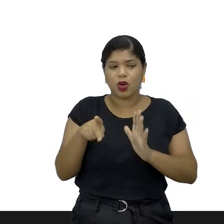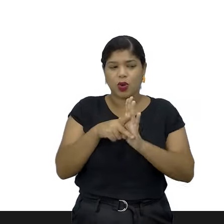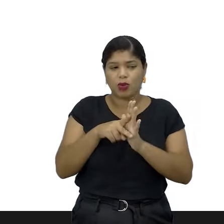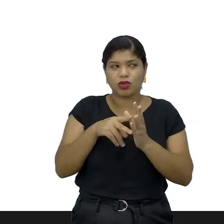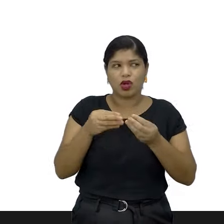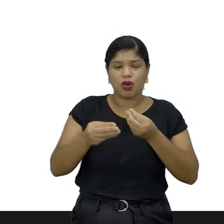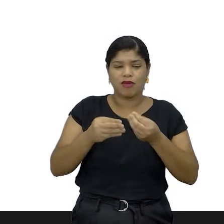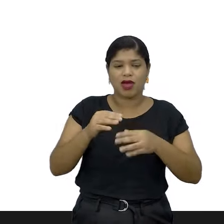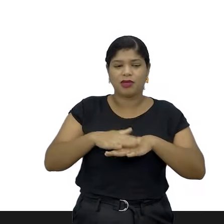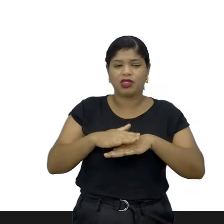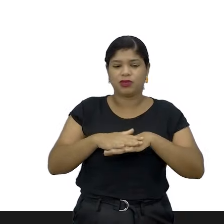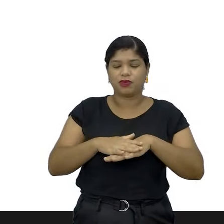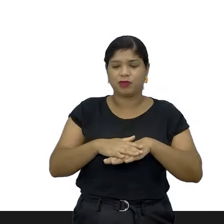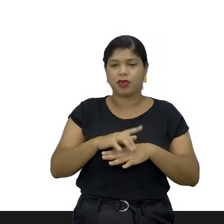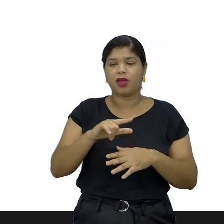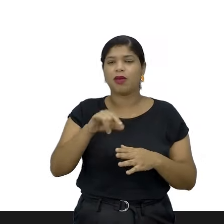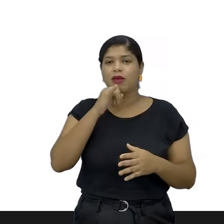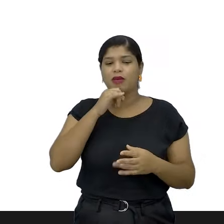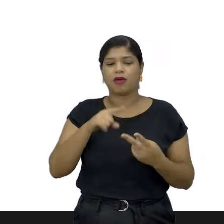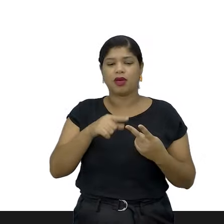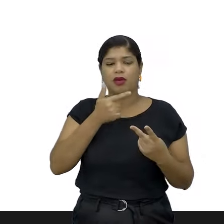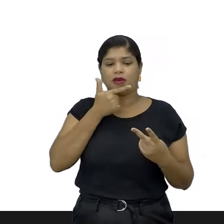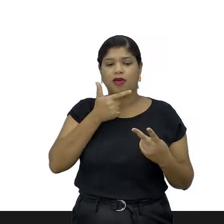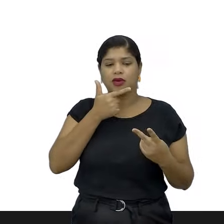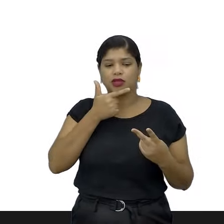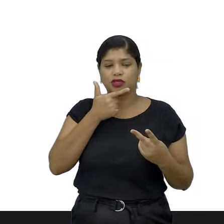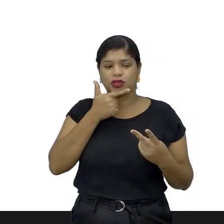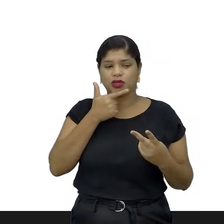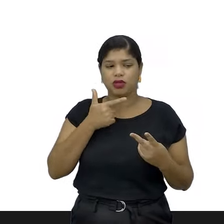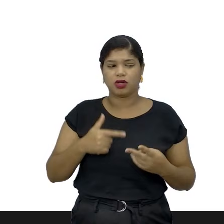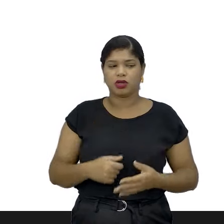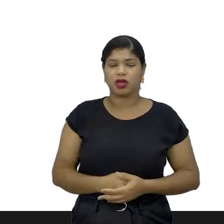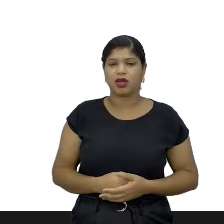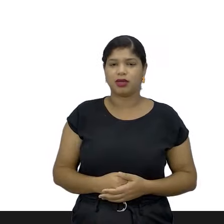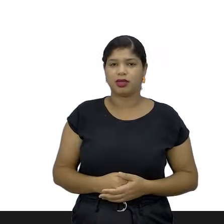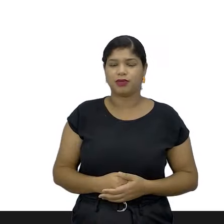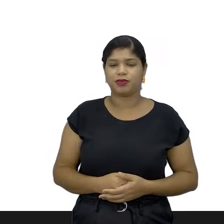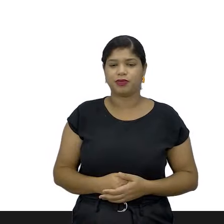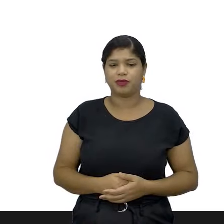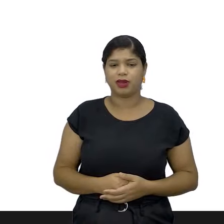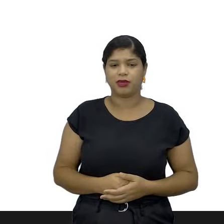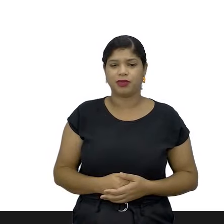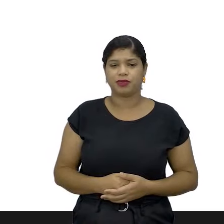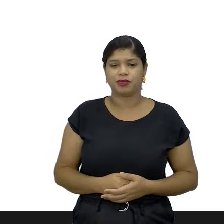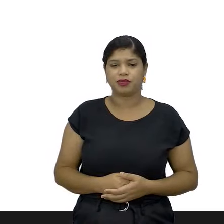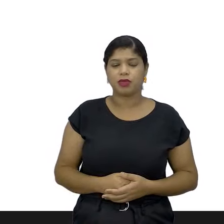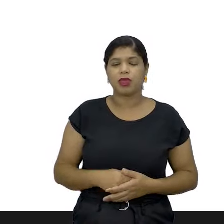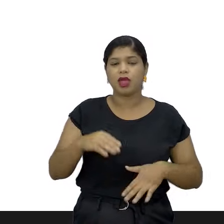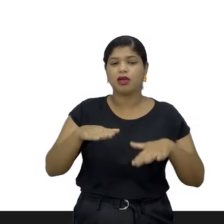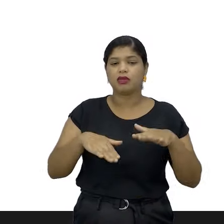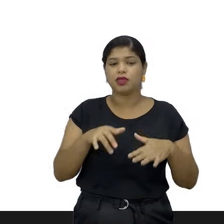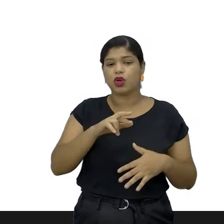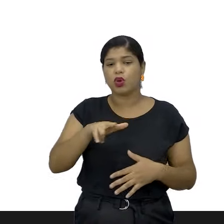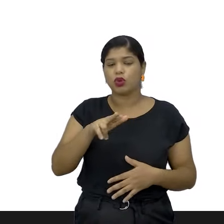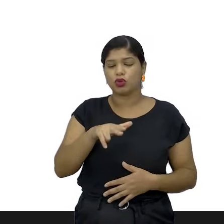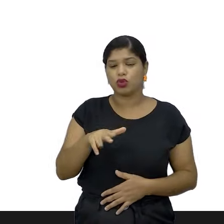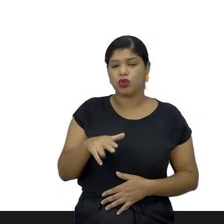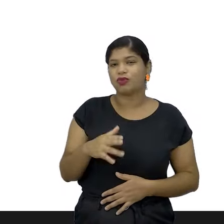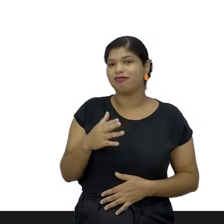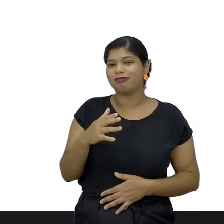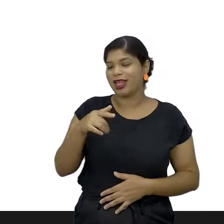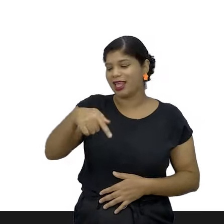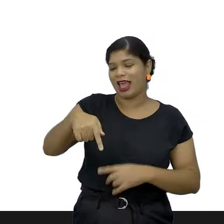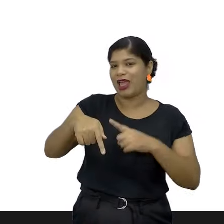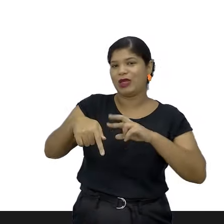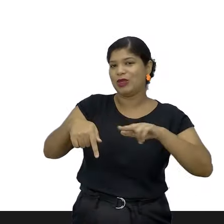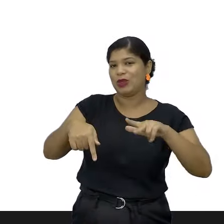Na escrita de queijo, por exemplo, né? Olhem, aqui eu leio sejo, se ele grafou ali com C e não com o Q, o